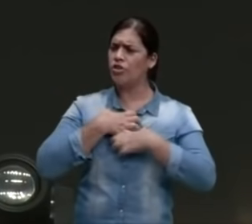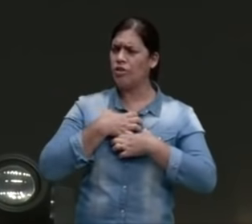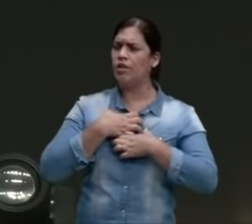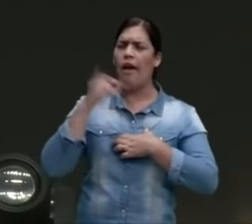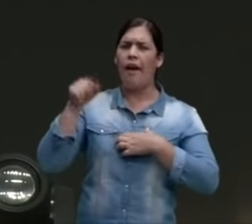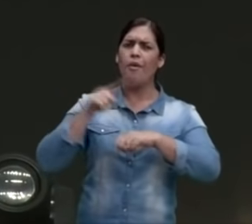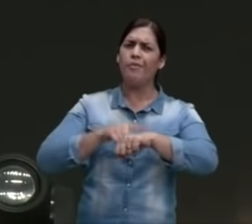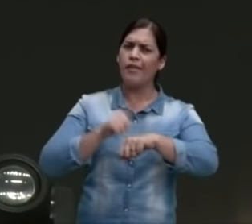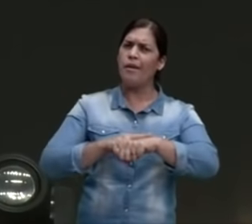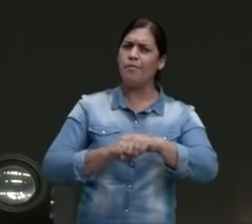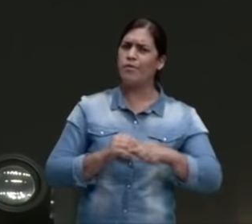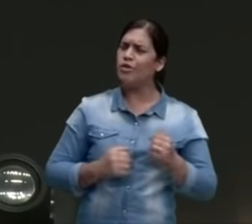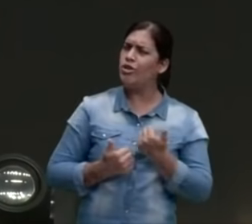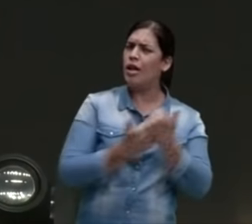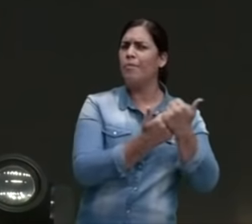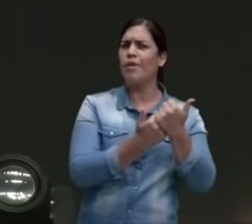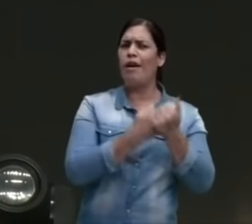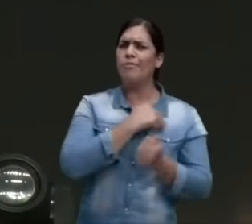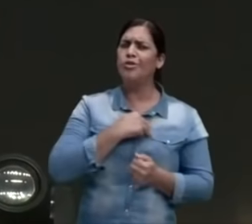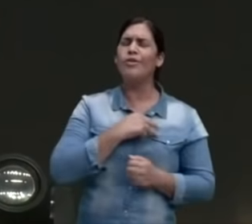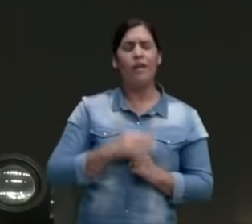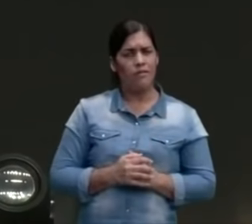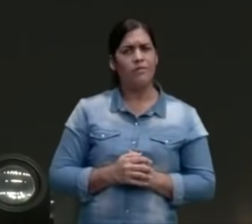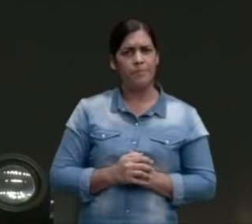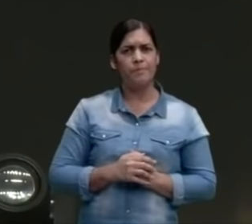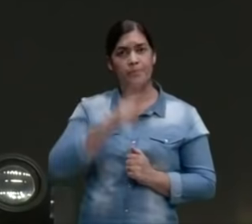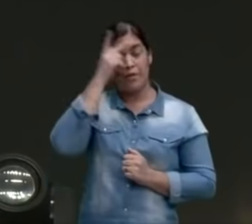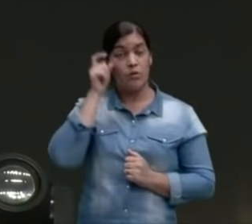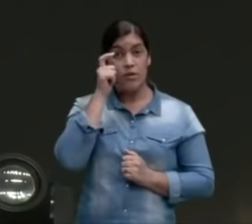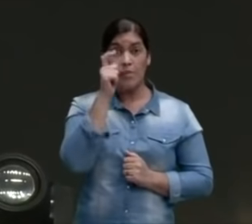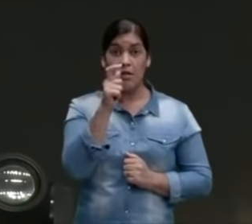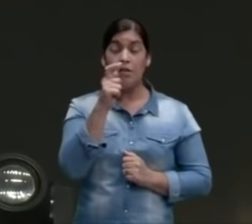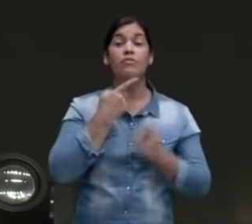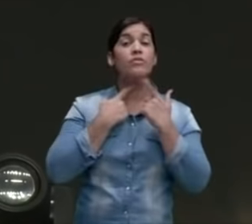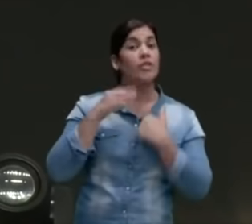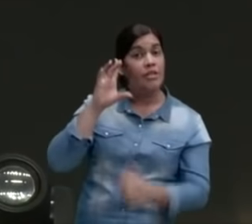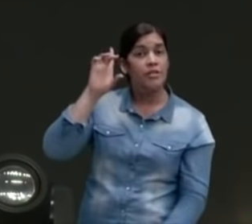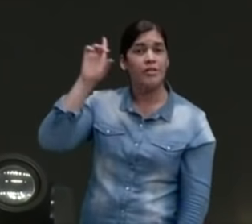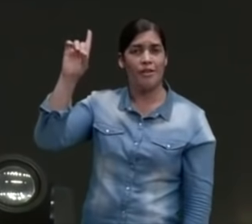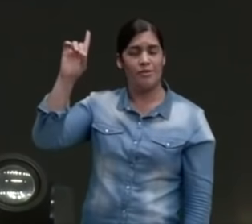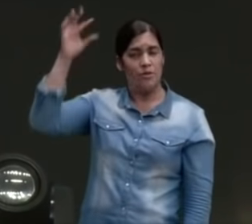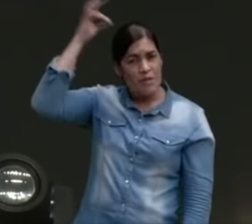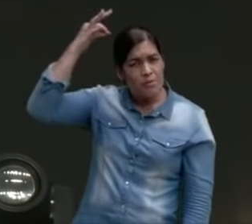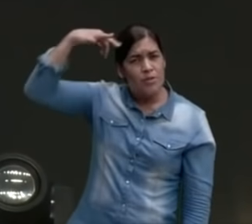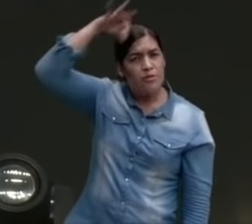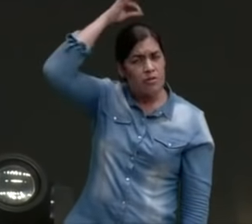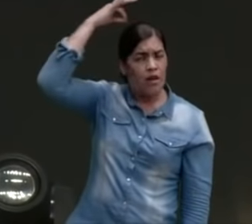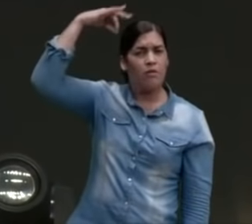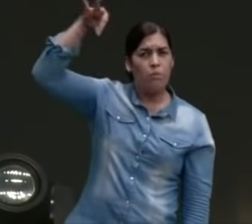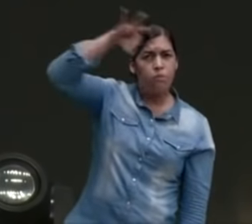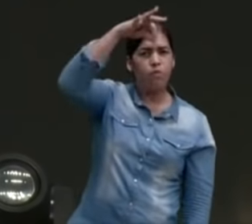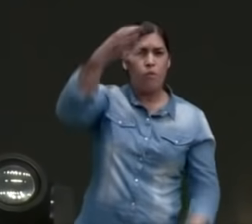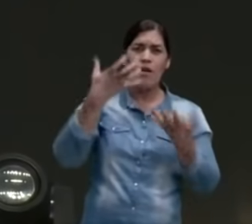Então, olha isso, irmãos. É pessoas despertando para o que Deus quer fazer. O Espírito Santo, ele quer se mover, mas